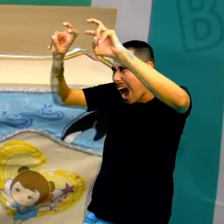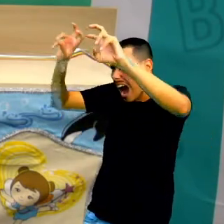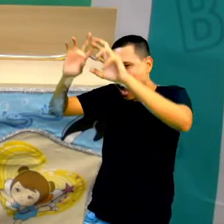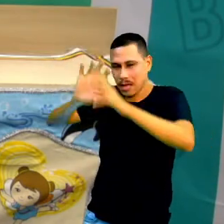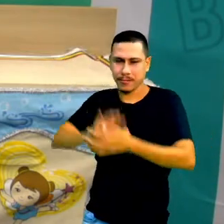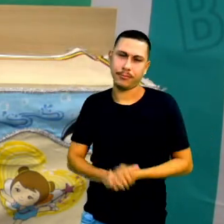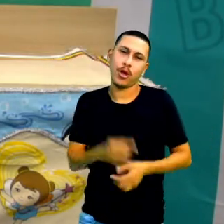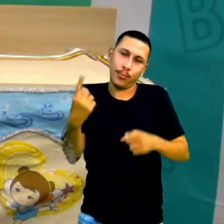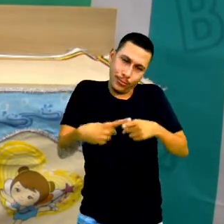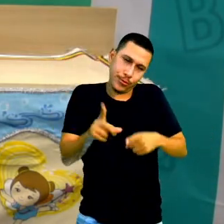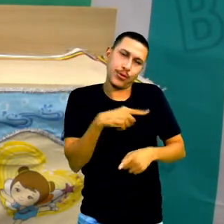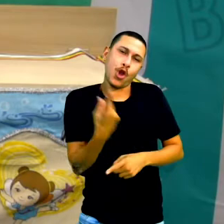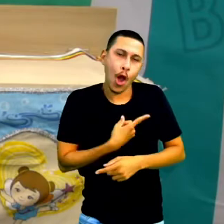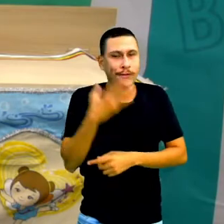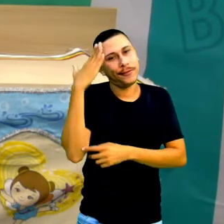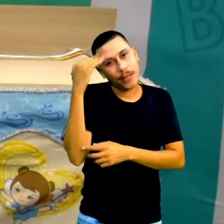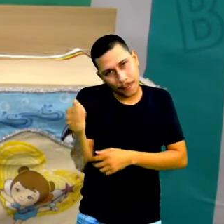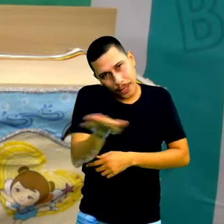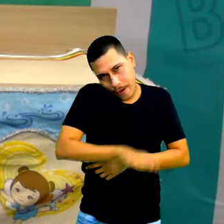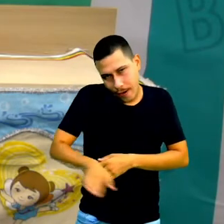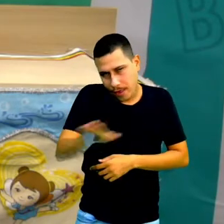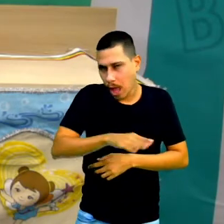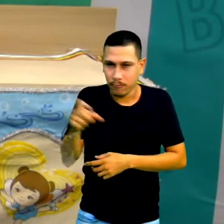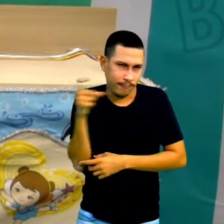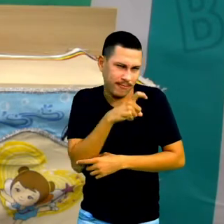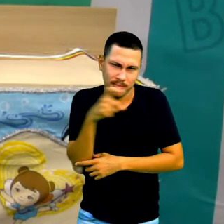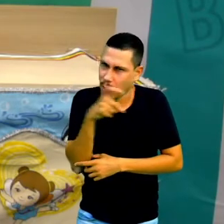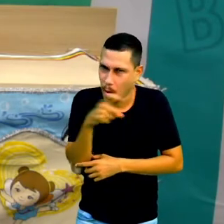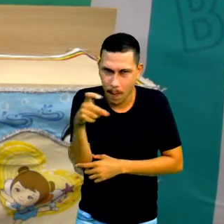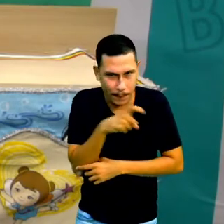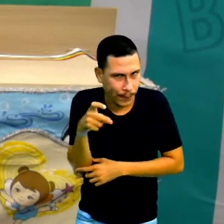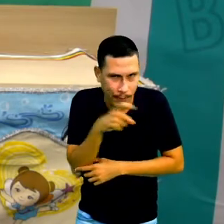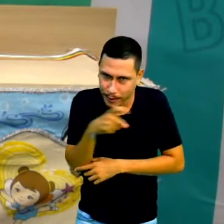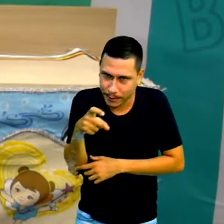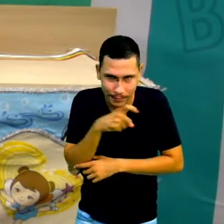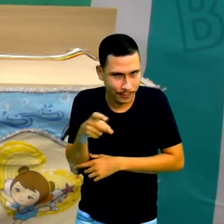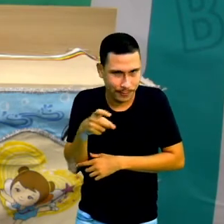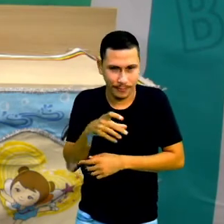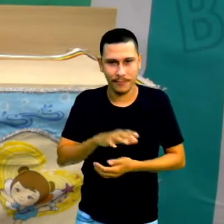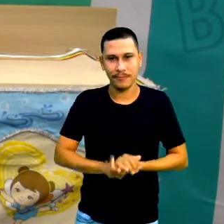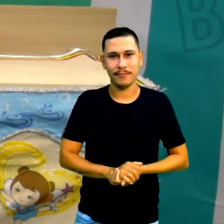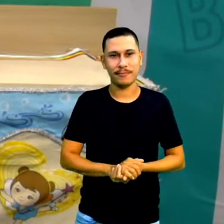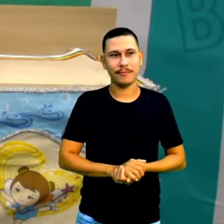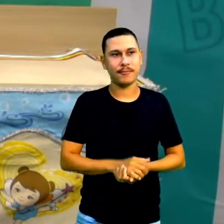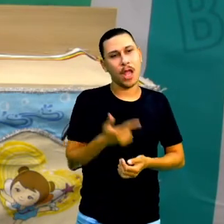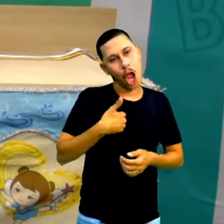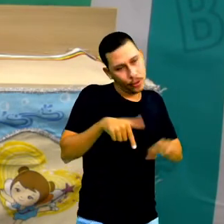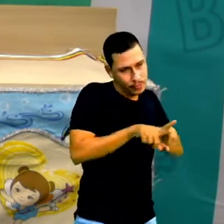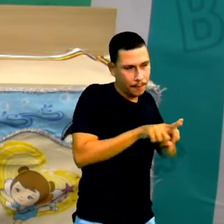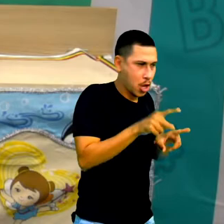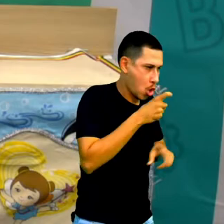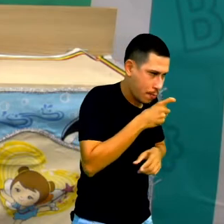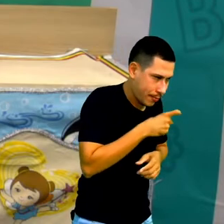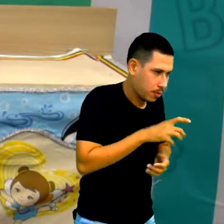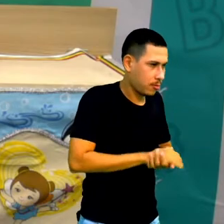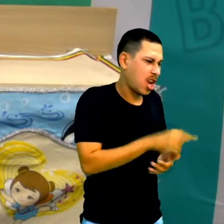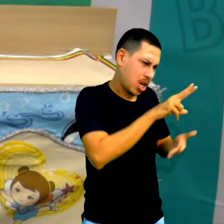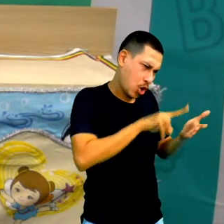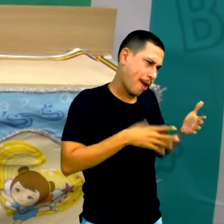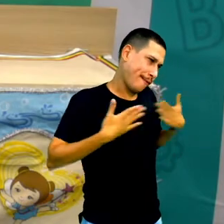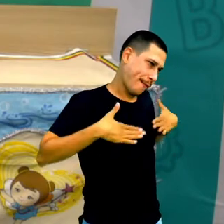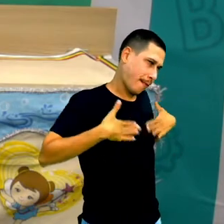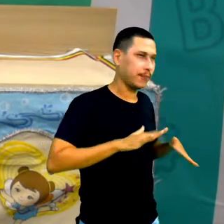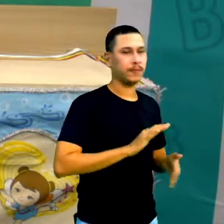Porque a gente sabe que criança não mente, né, leiturinha? Não, eu tô com a música também, porque tá a música também. Não, é pra cantar, tá, leiturinha? Se